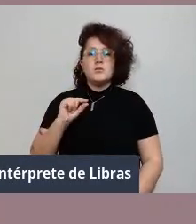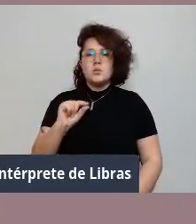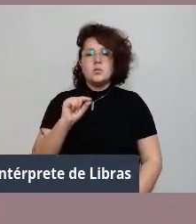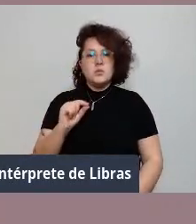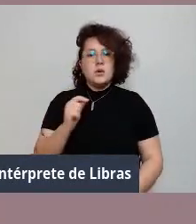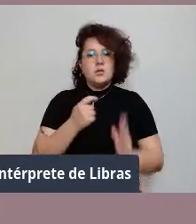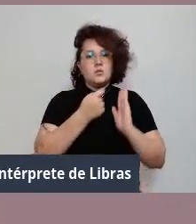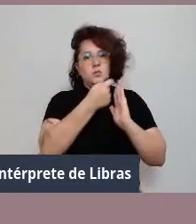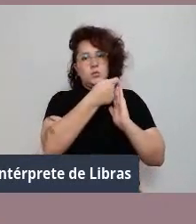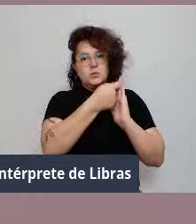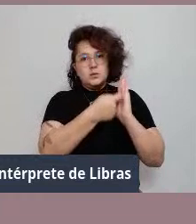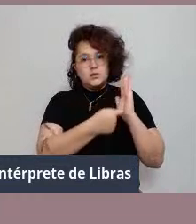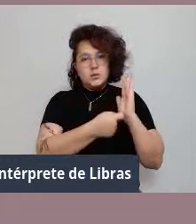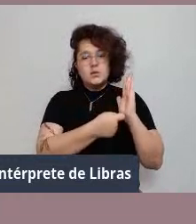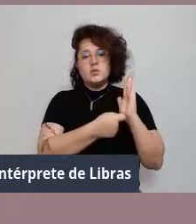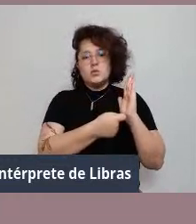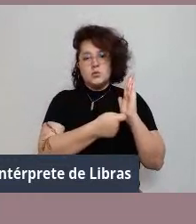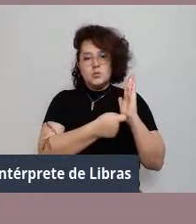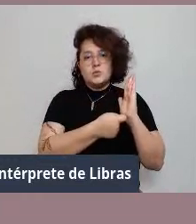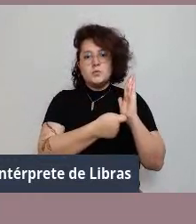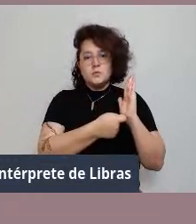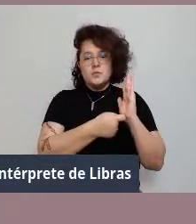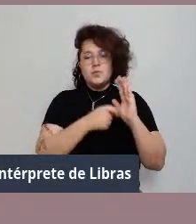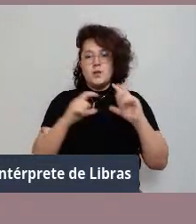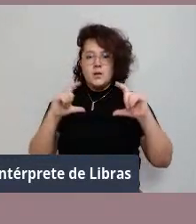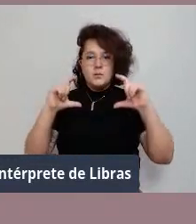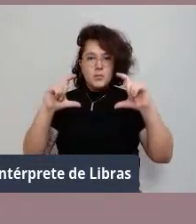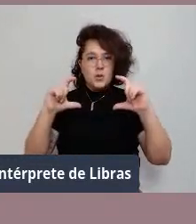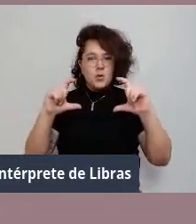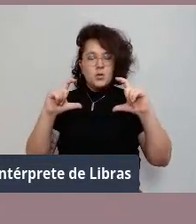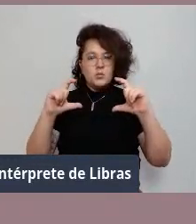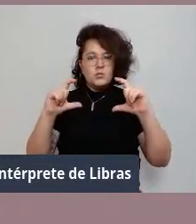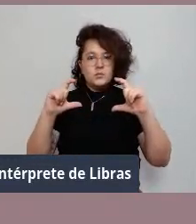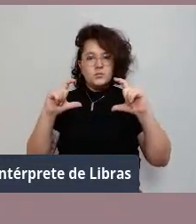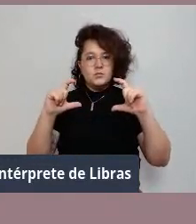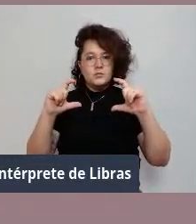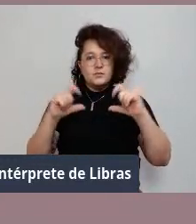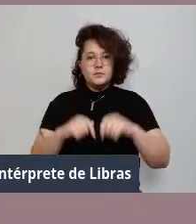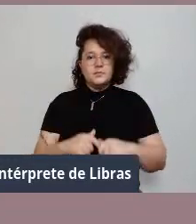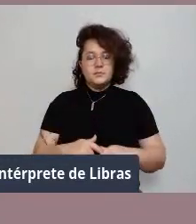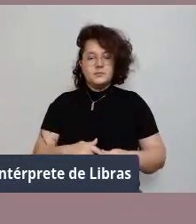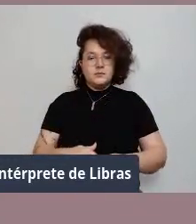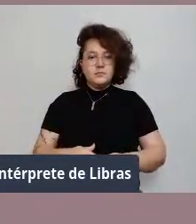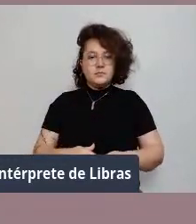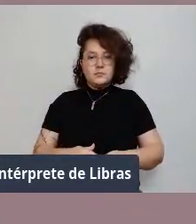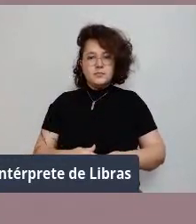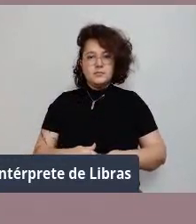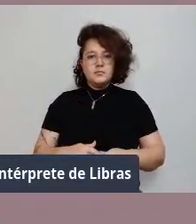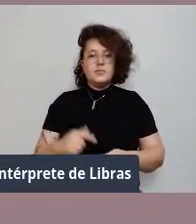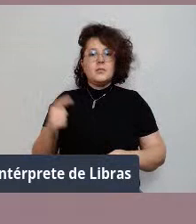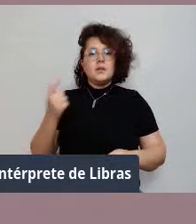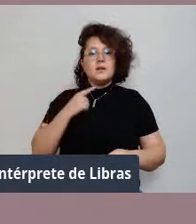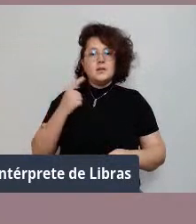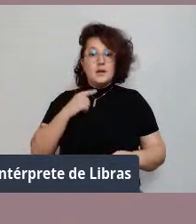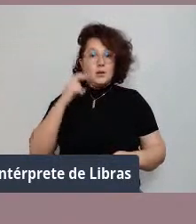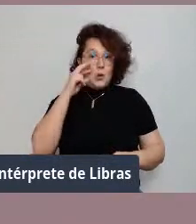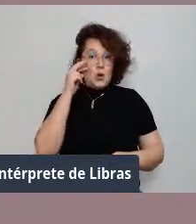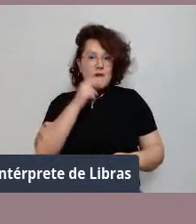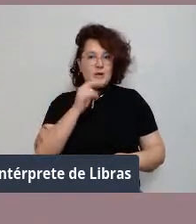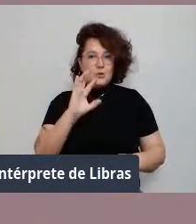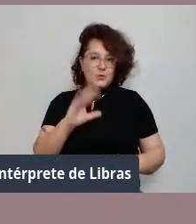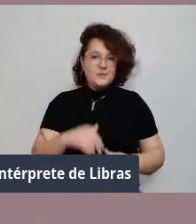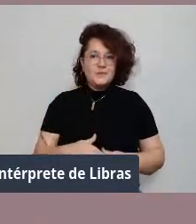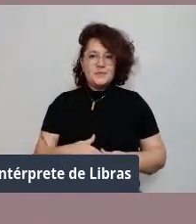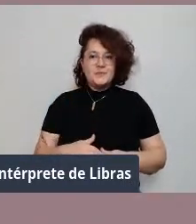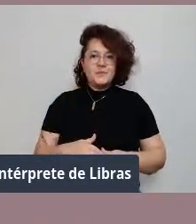texto que tem, se eu não me engano, estou olhando aqui, né?